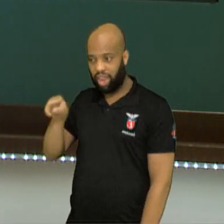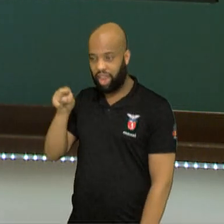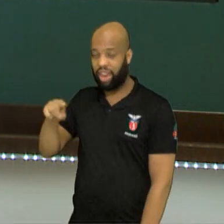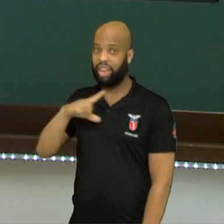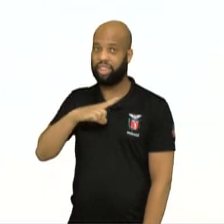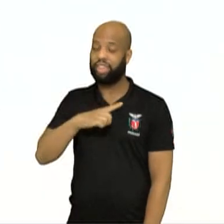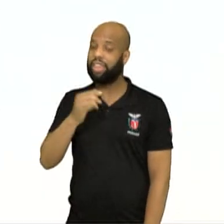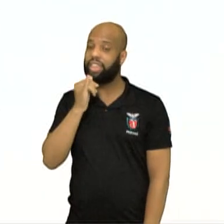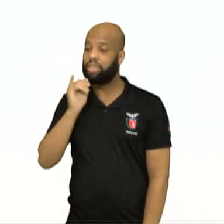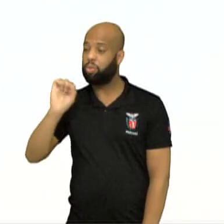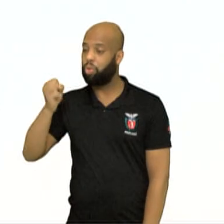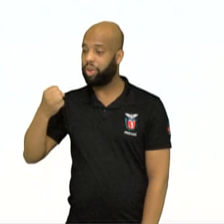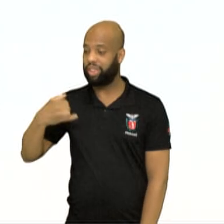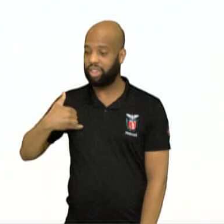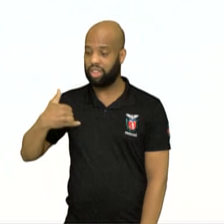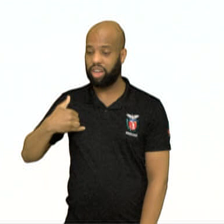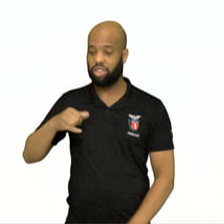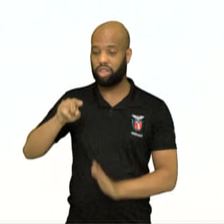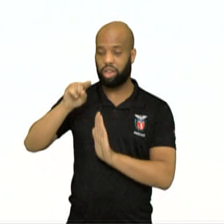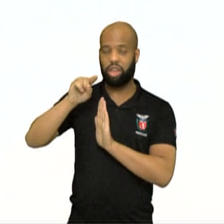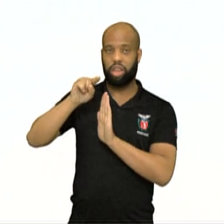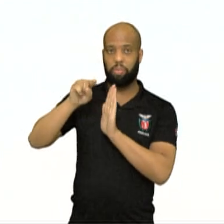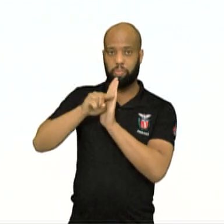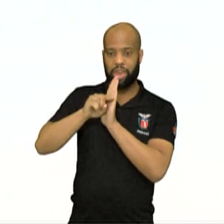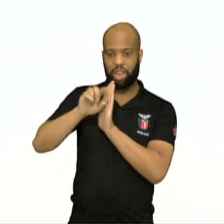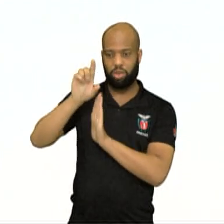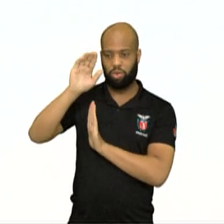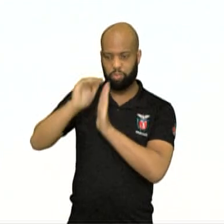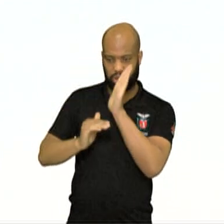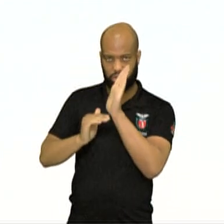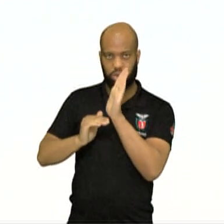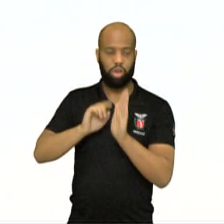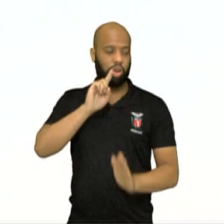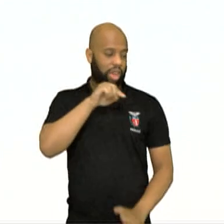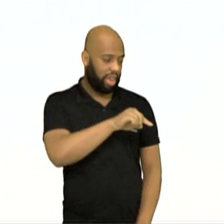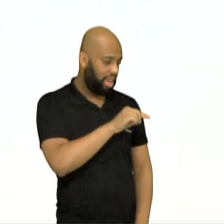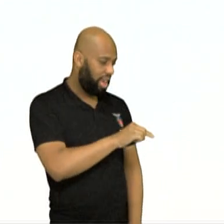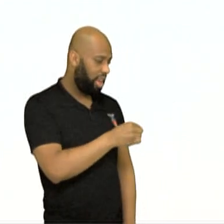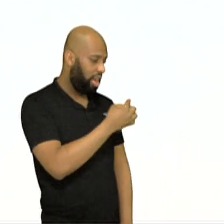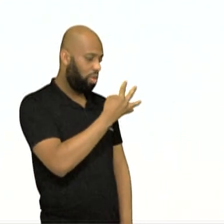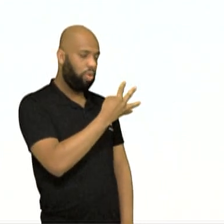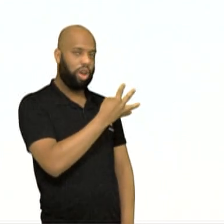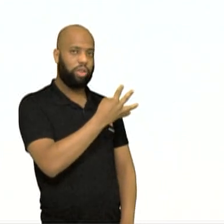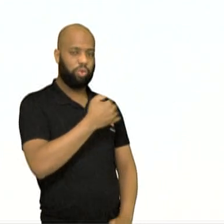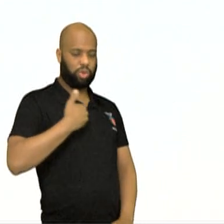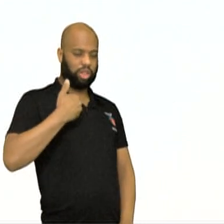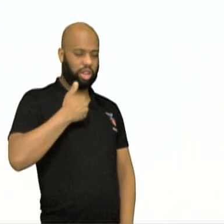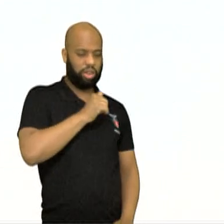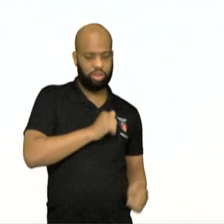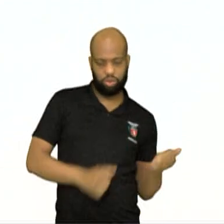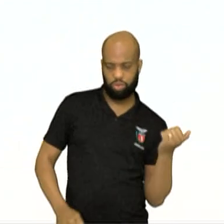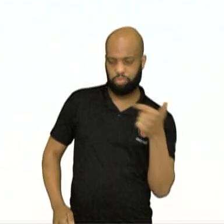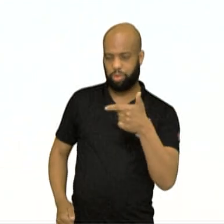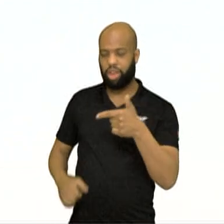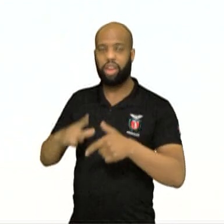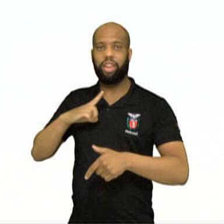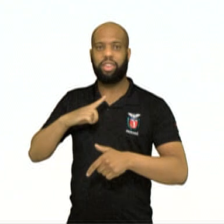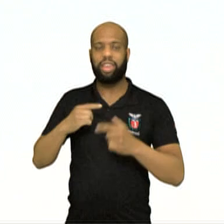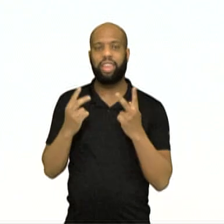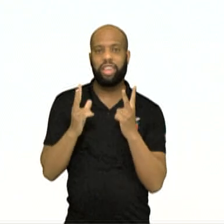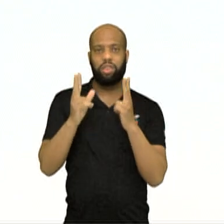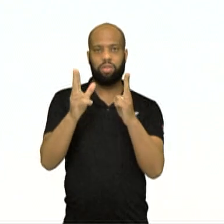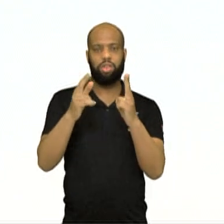tivesse 8 anos a menos e Lúcia 4 anos a mais, elas teriam uma mesma